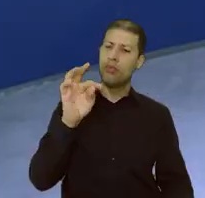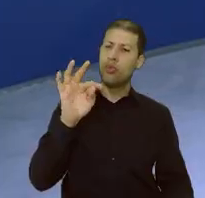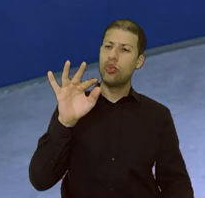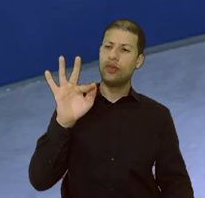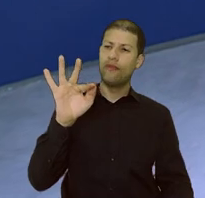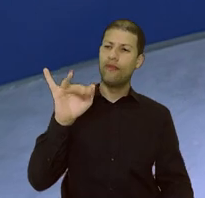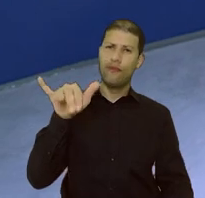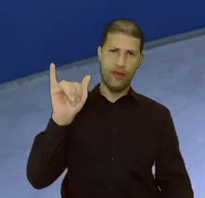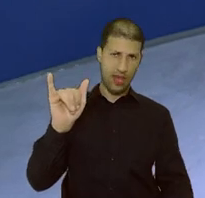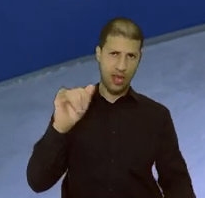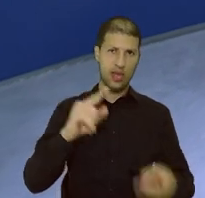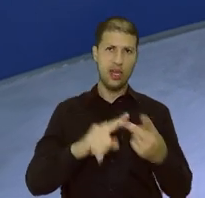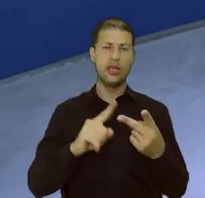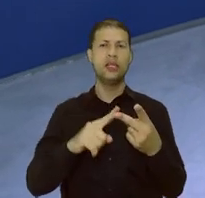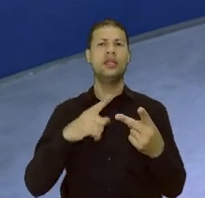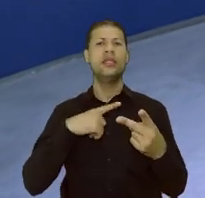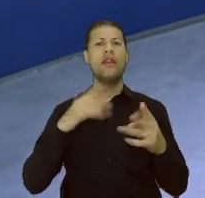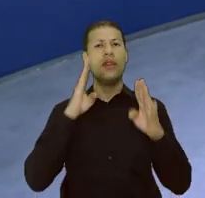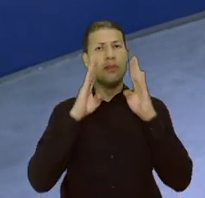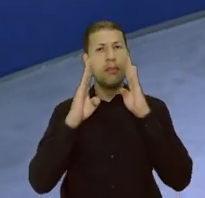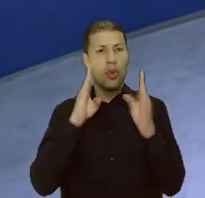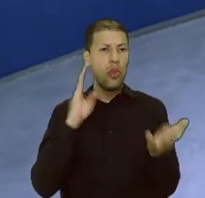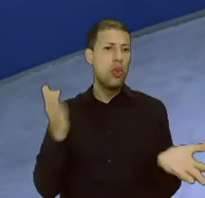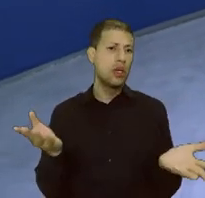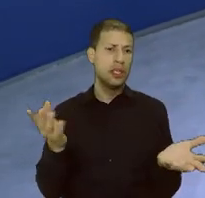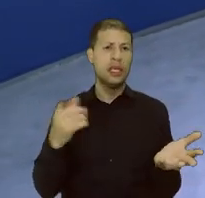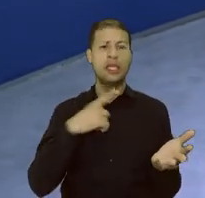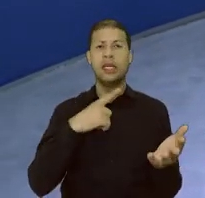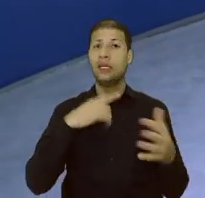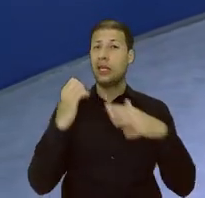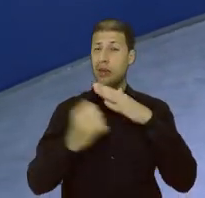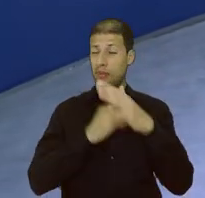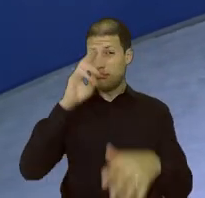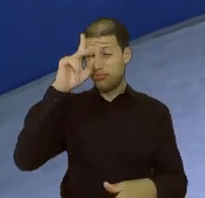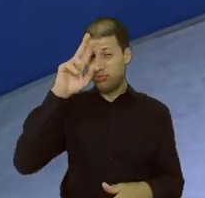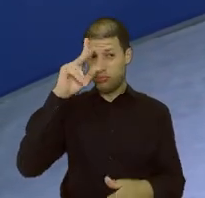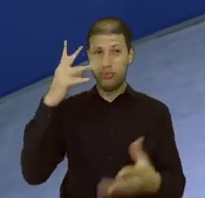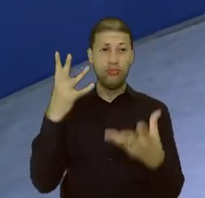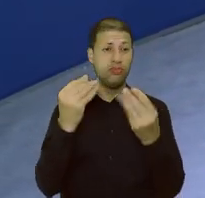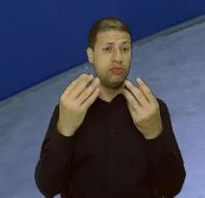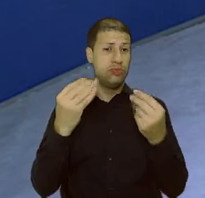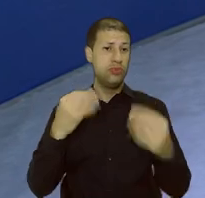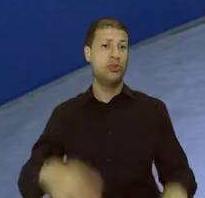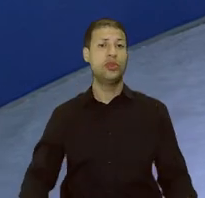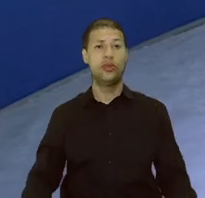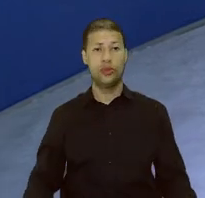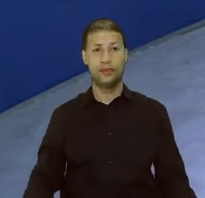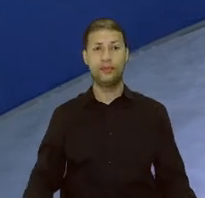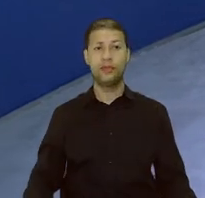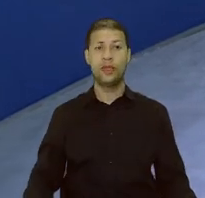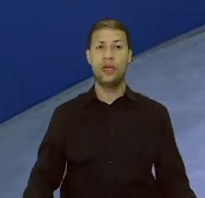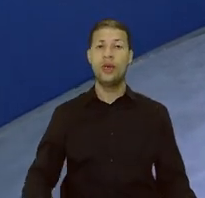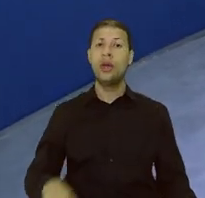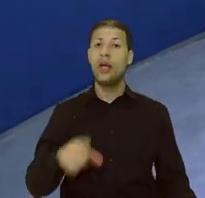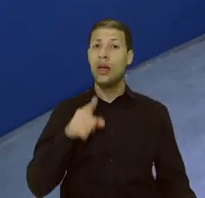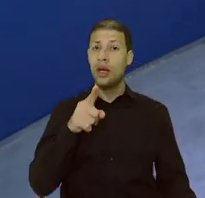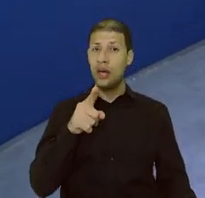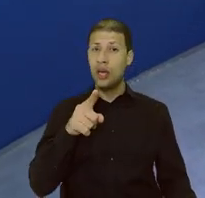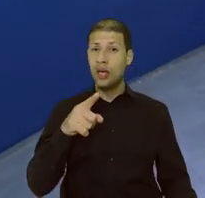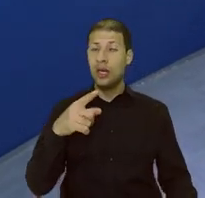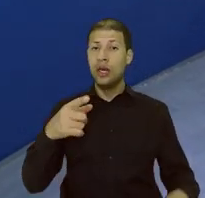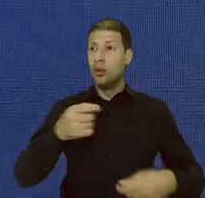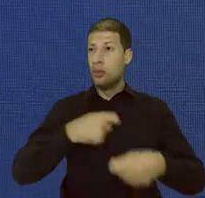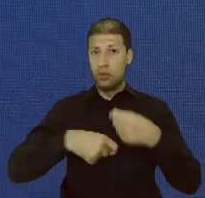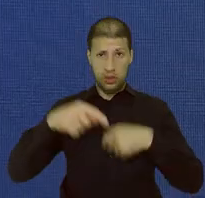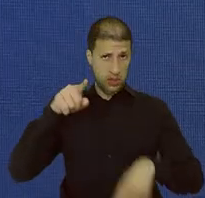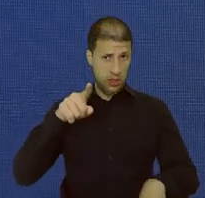mas você teve empresas que tropeçaram muito né e não acertaram isso e no mercado Price 17 software